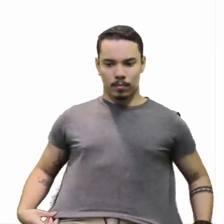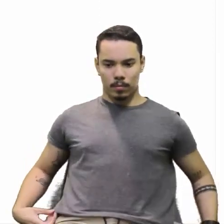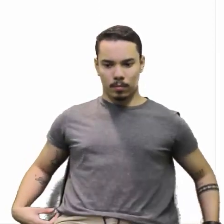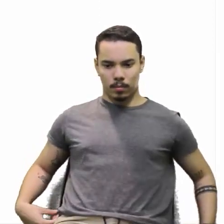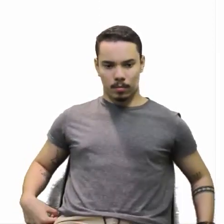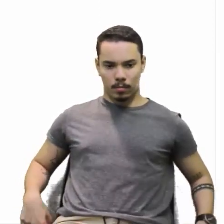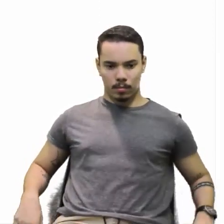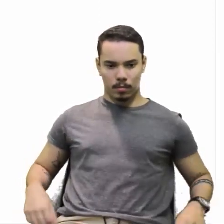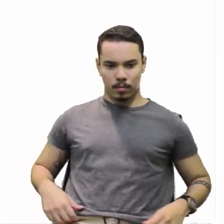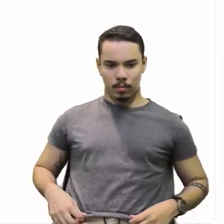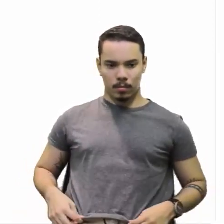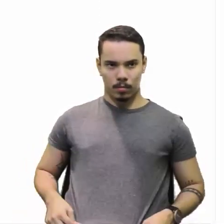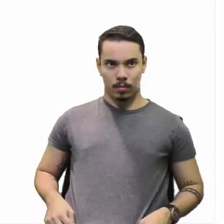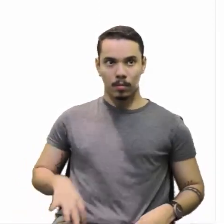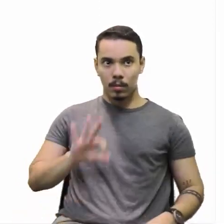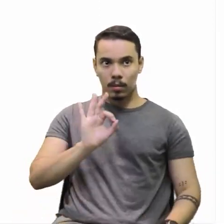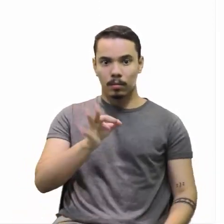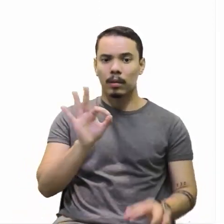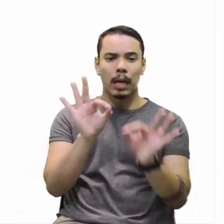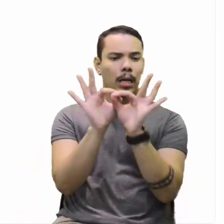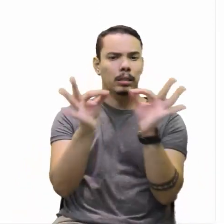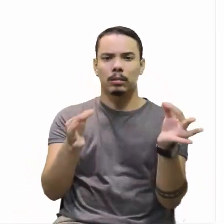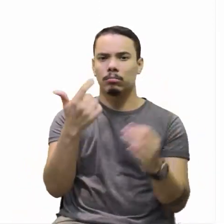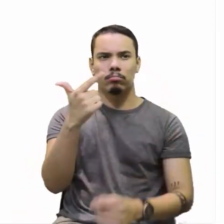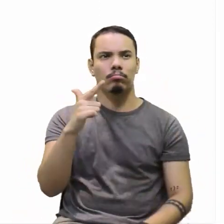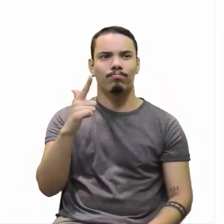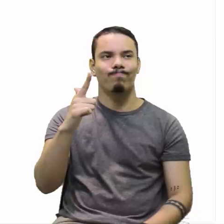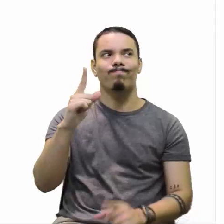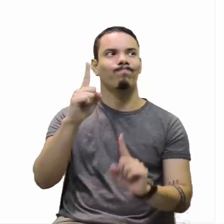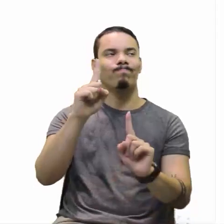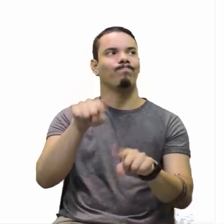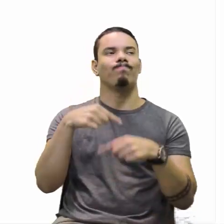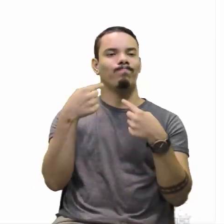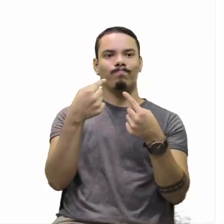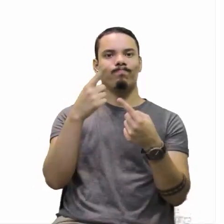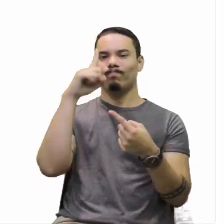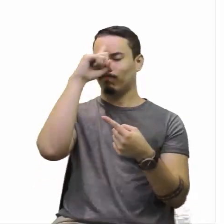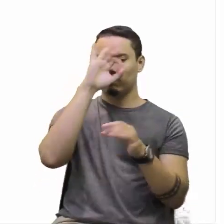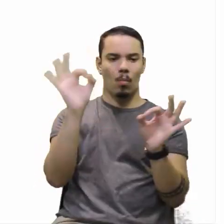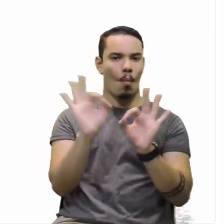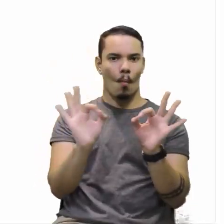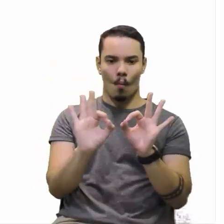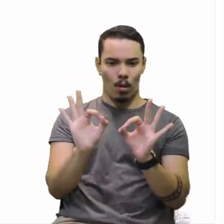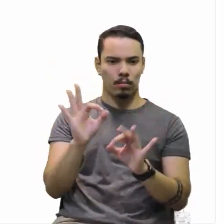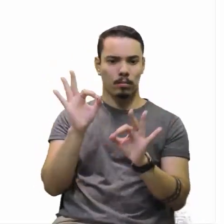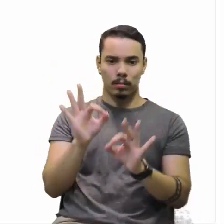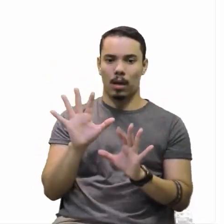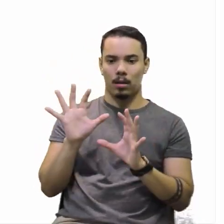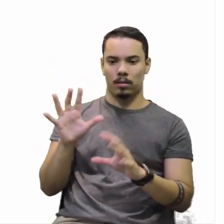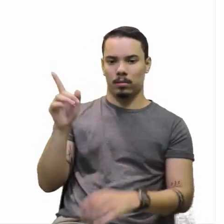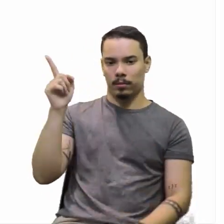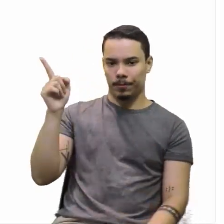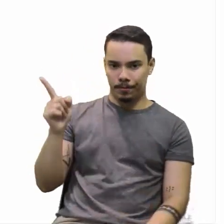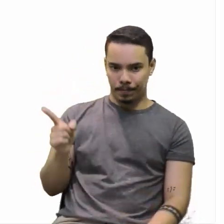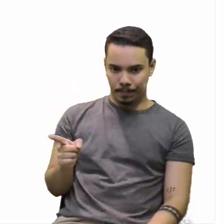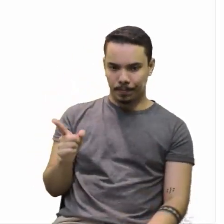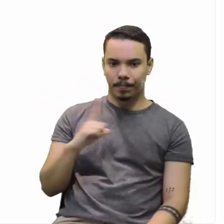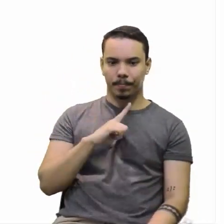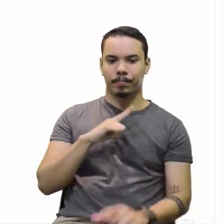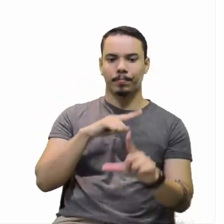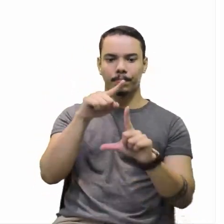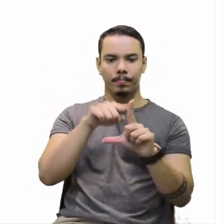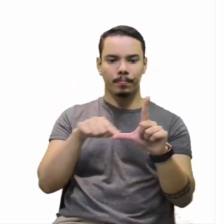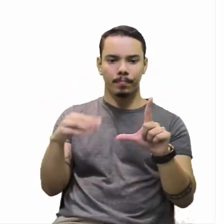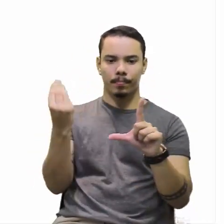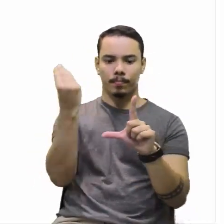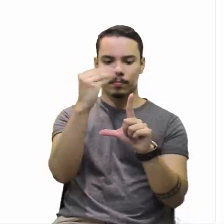2 repete. Tá bem simplesinho, não tem dificuldade nenhuma aí. Certo? Olha aí o gráfico. É só